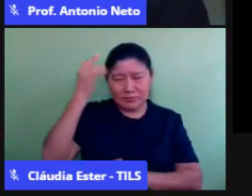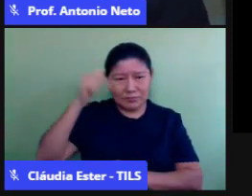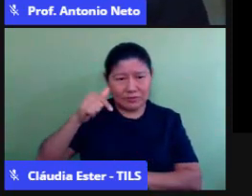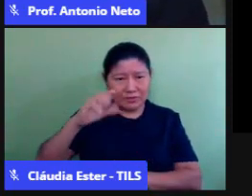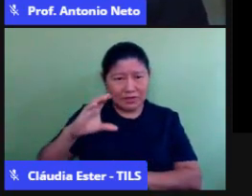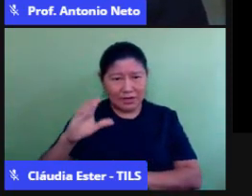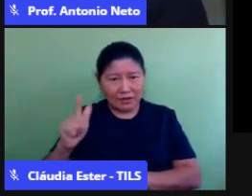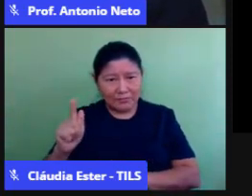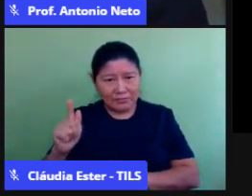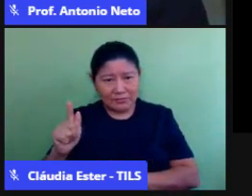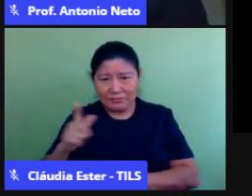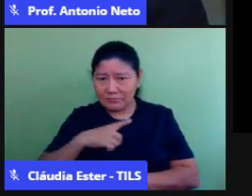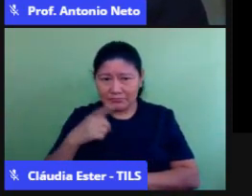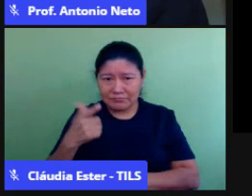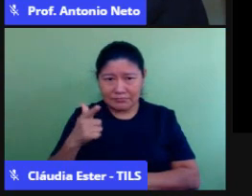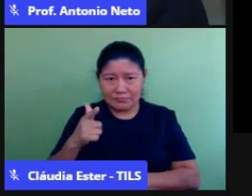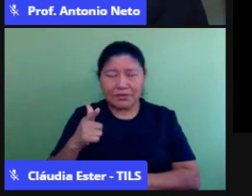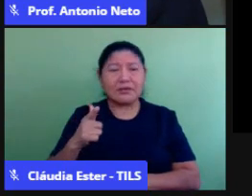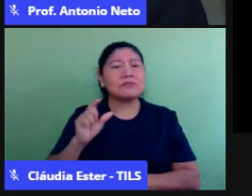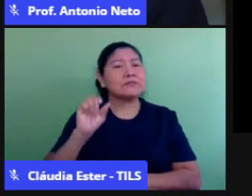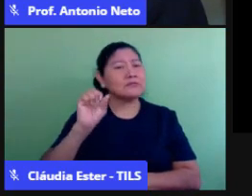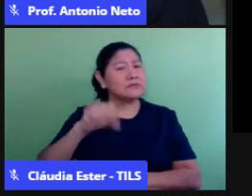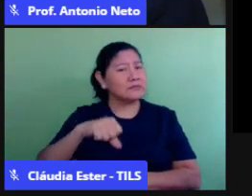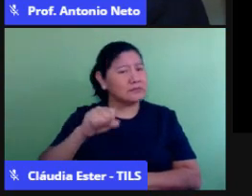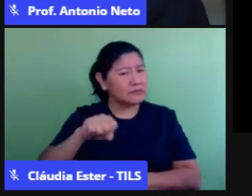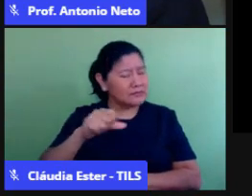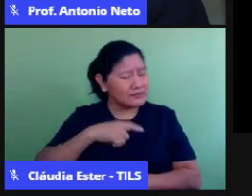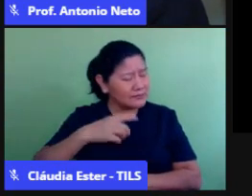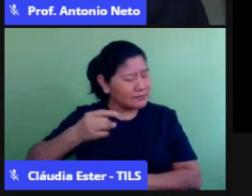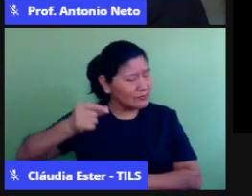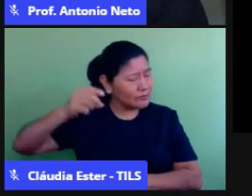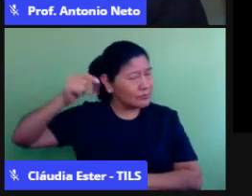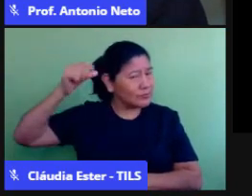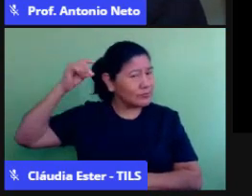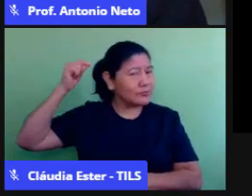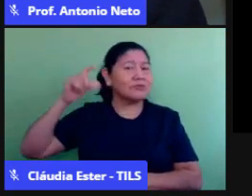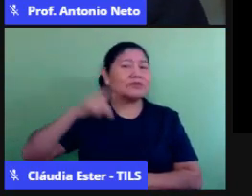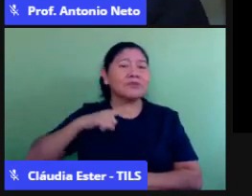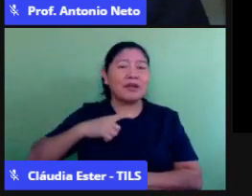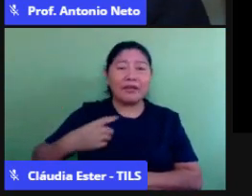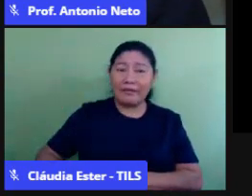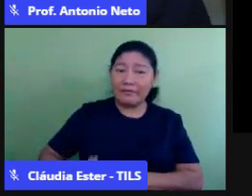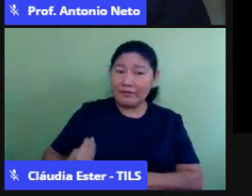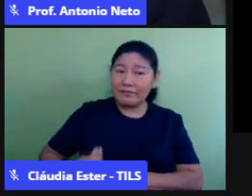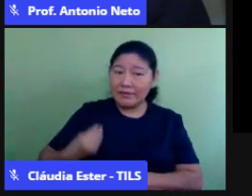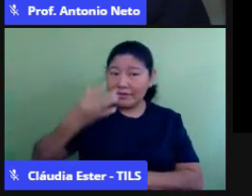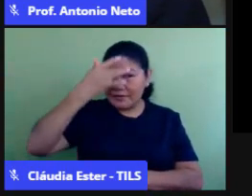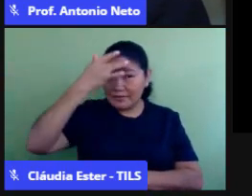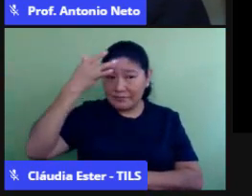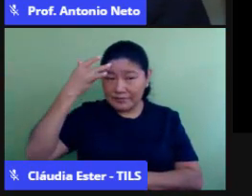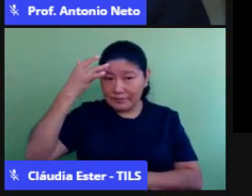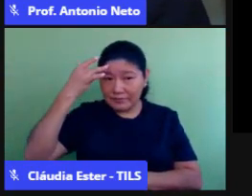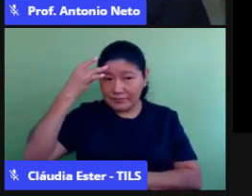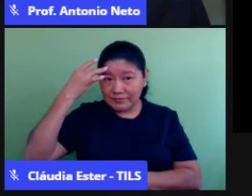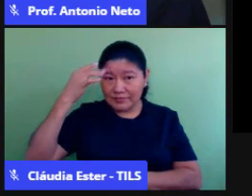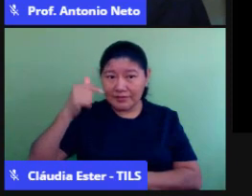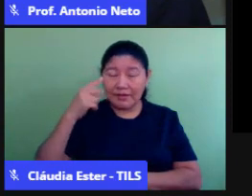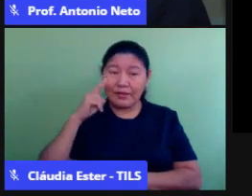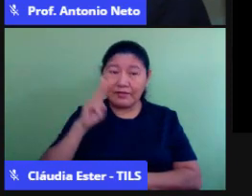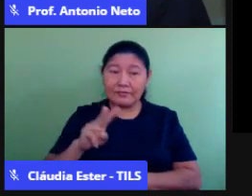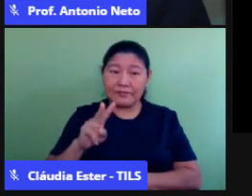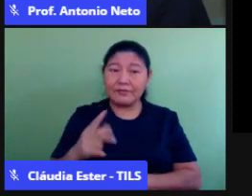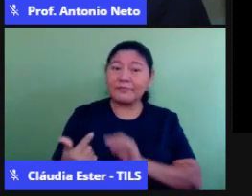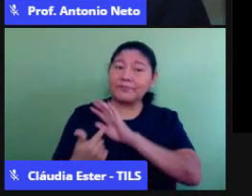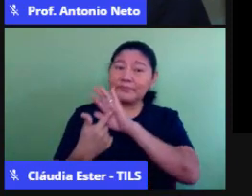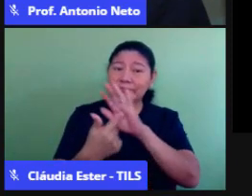tinha muita gente aqui há um tempo atrás, né? Eu vou até pegar uma partezinha, se vocês permitam, eu